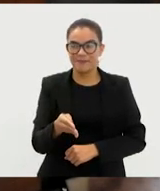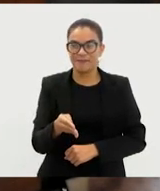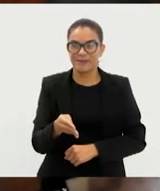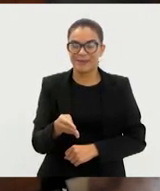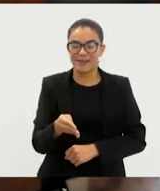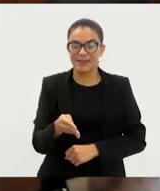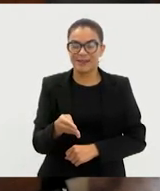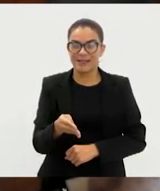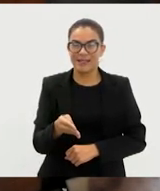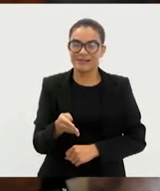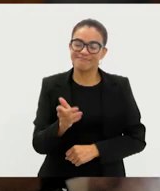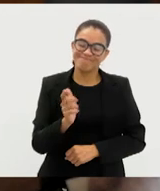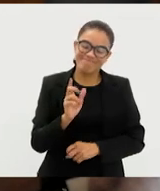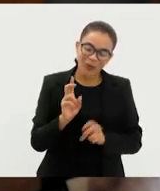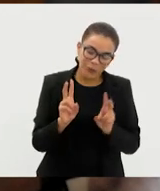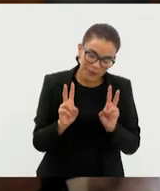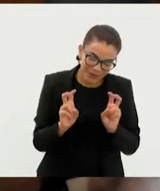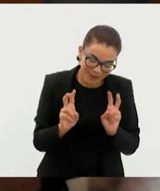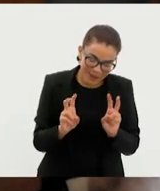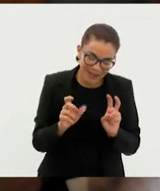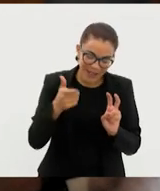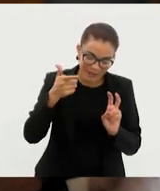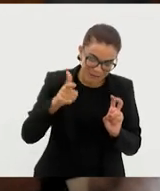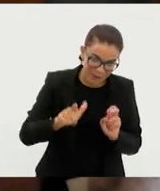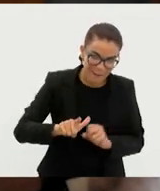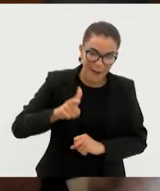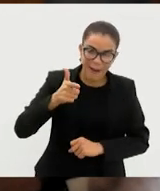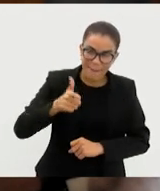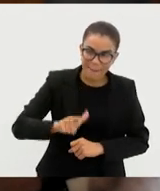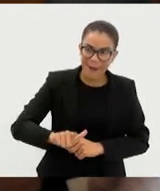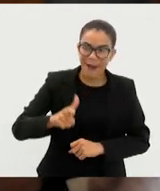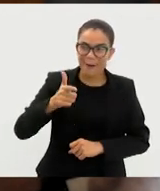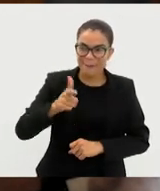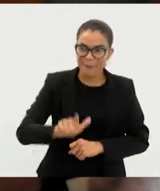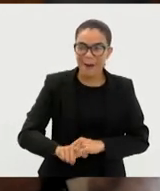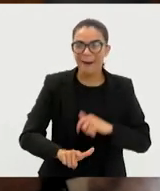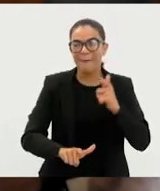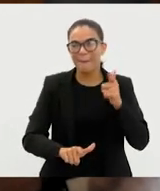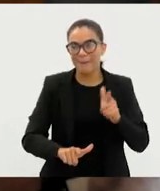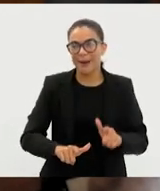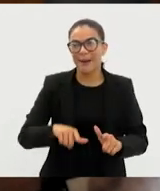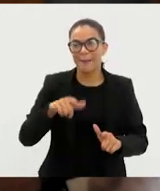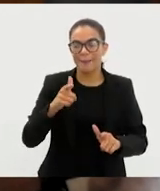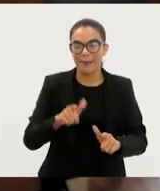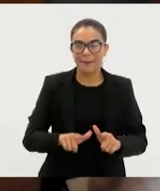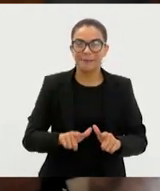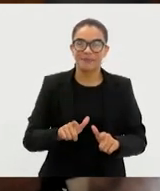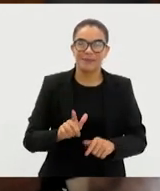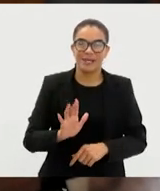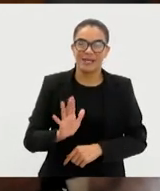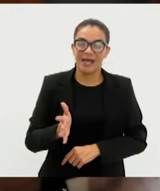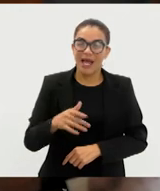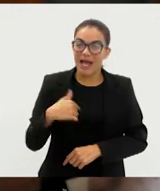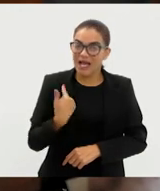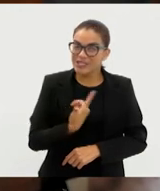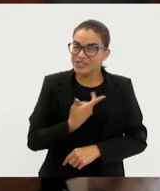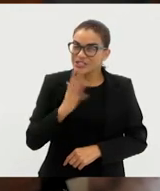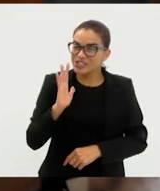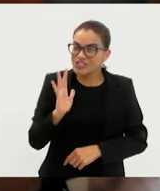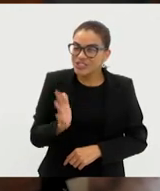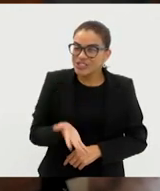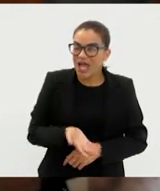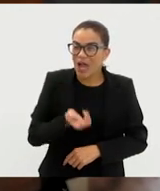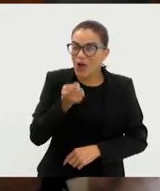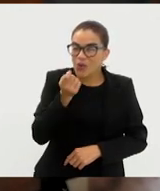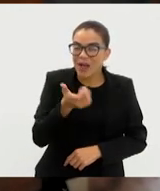Esse tema é um tema recorrente. Nós estamos na beira de um